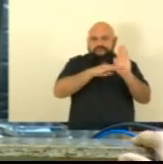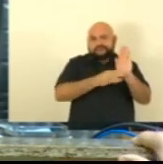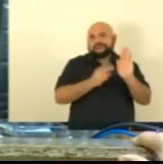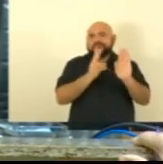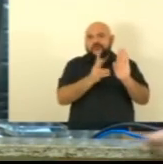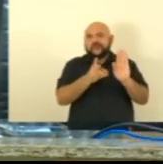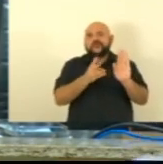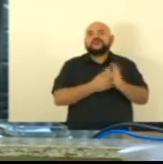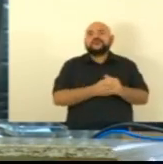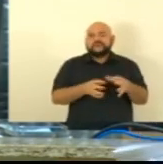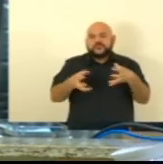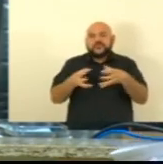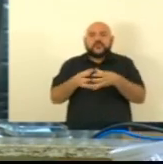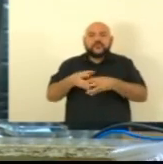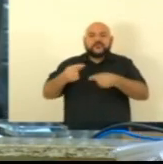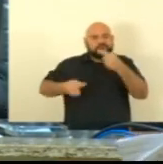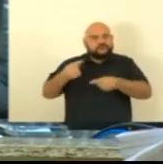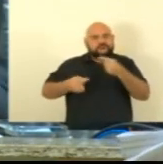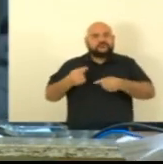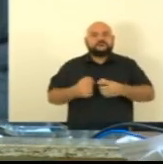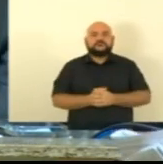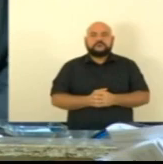comissões. Item 11.